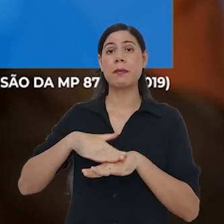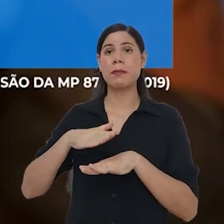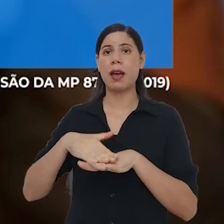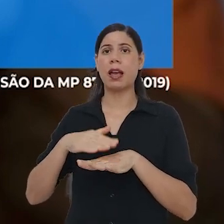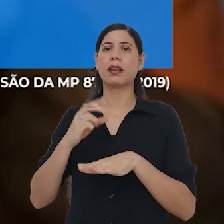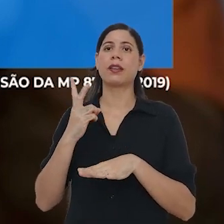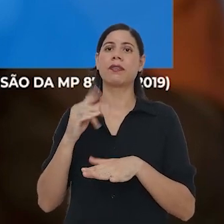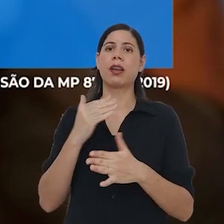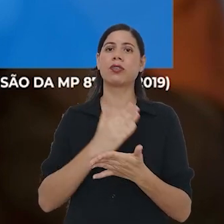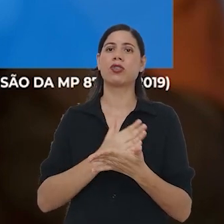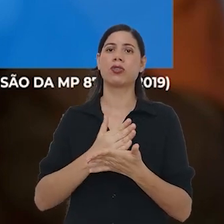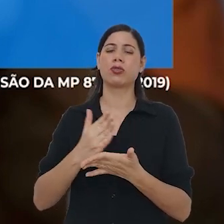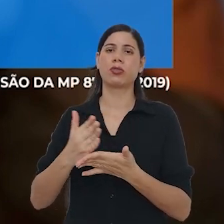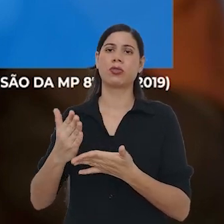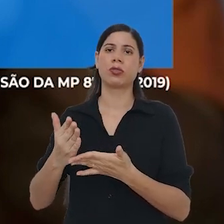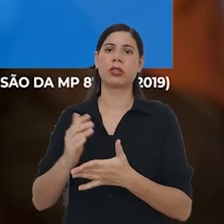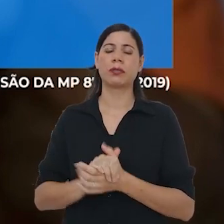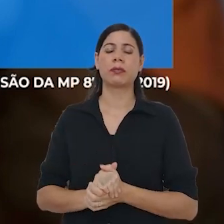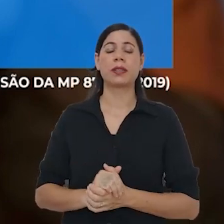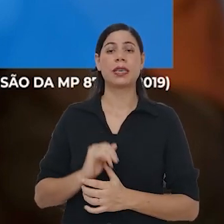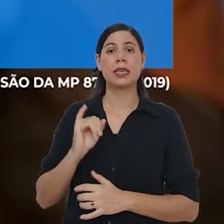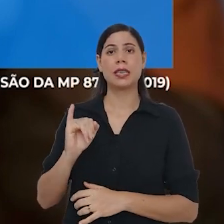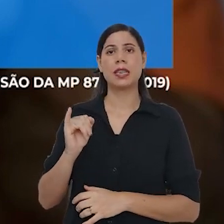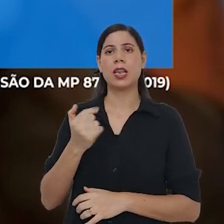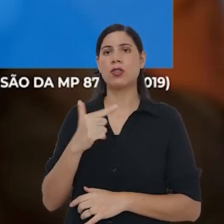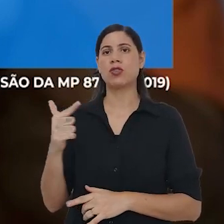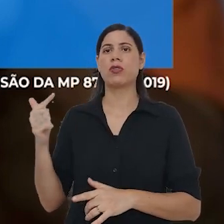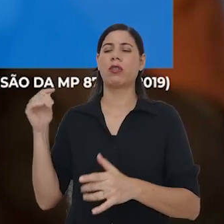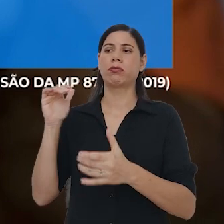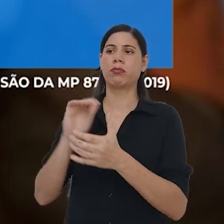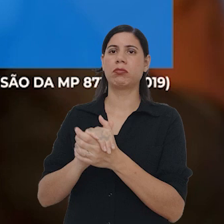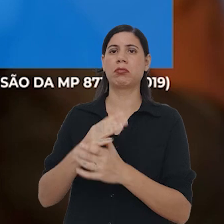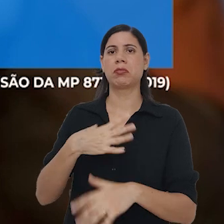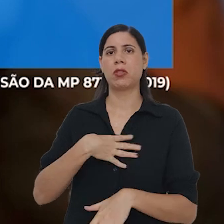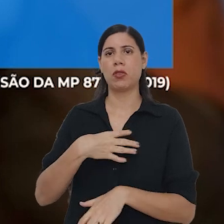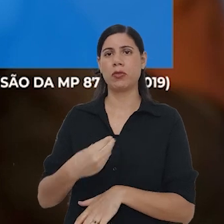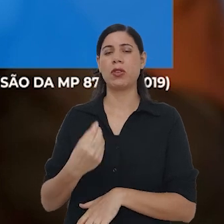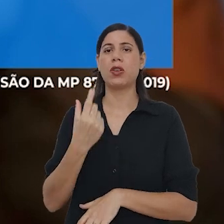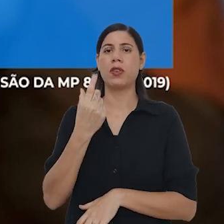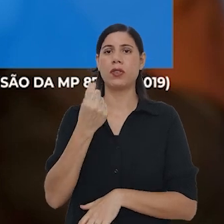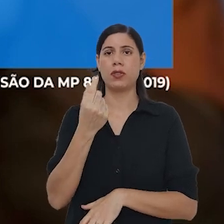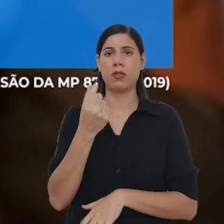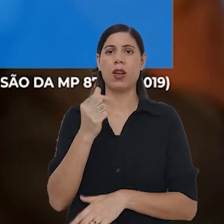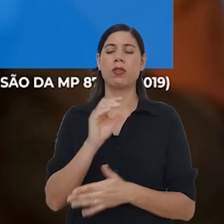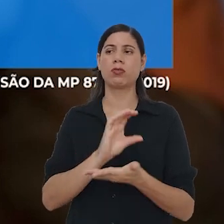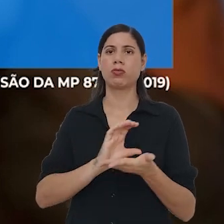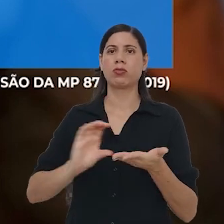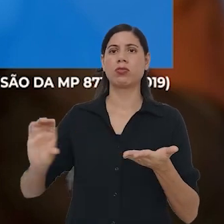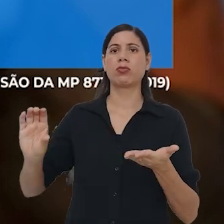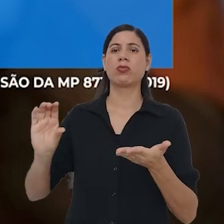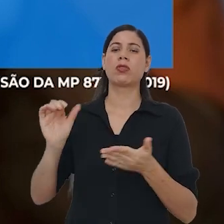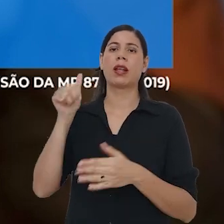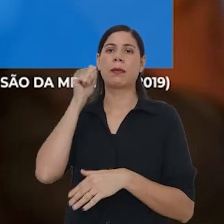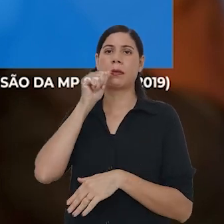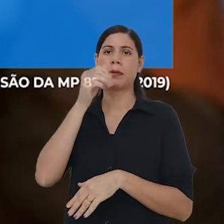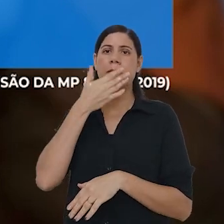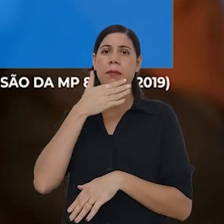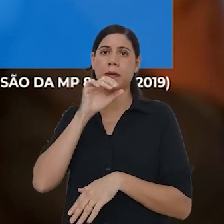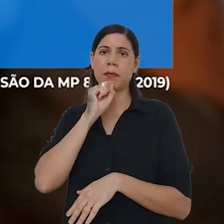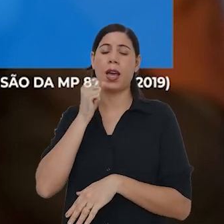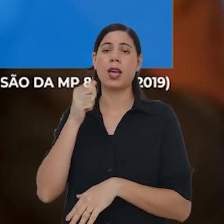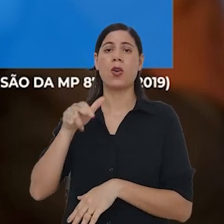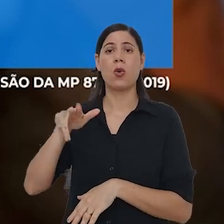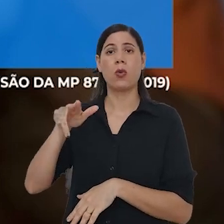o valor é dividido igualmente. Se não houver cônjuge ou filhos, o valor pode ser destinado aos pais ou irmãos do